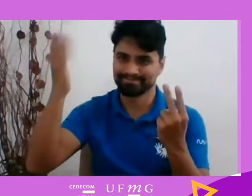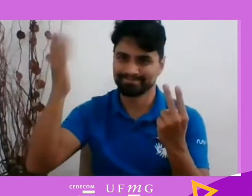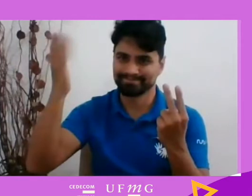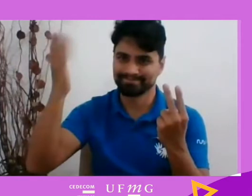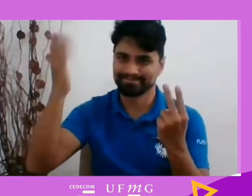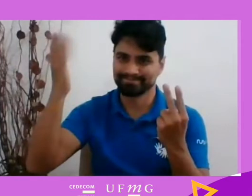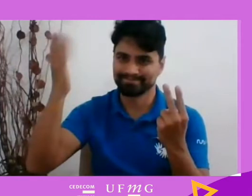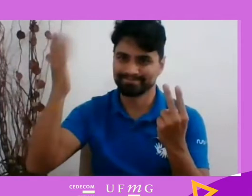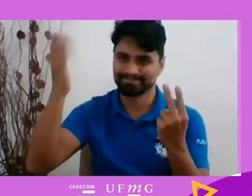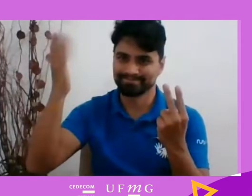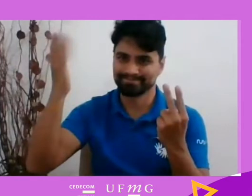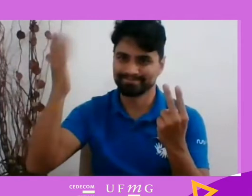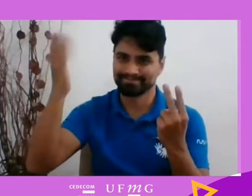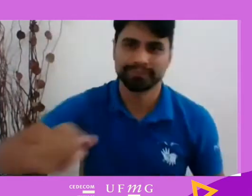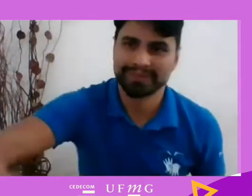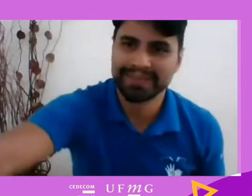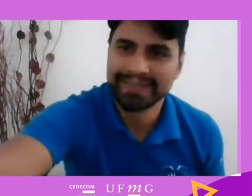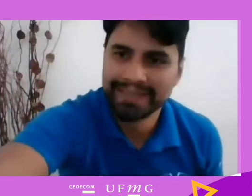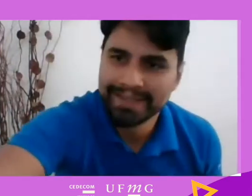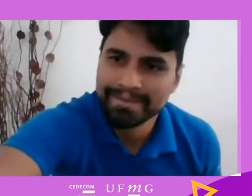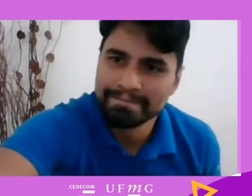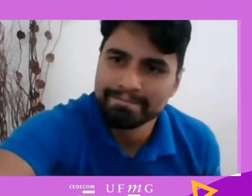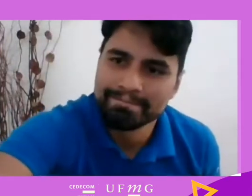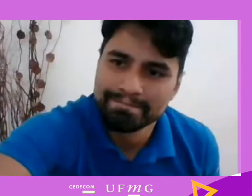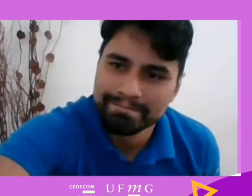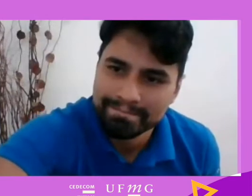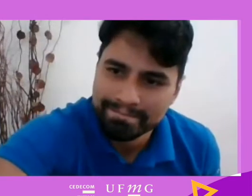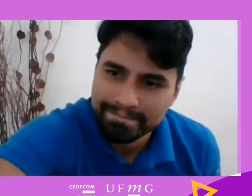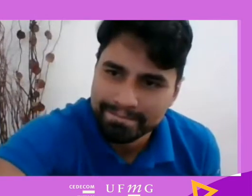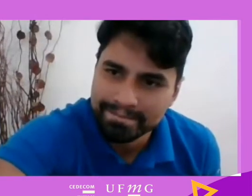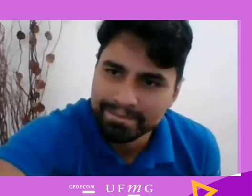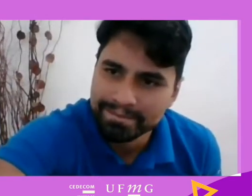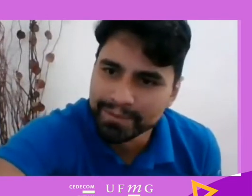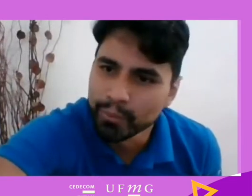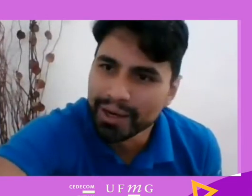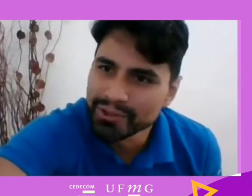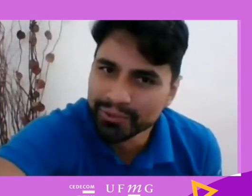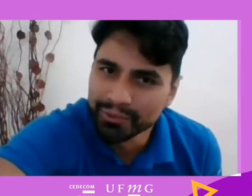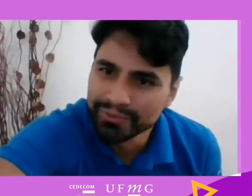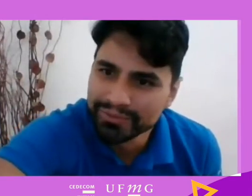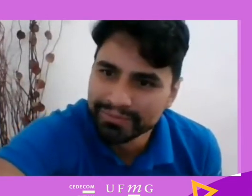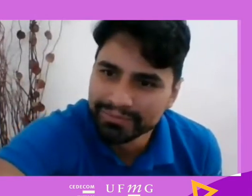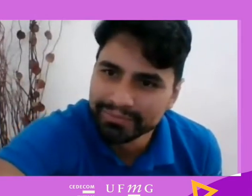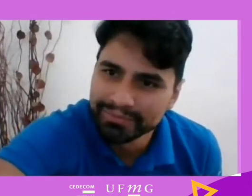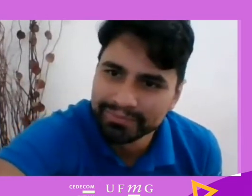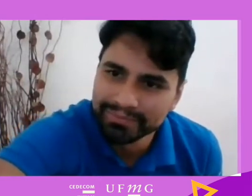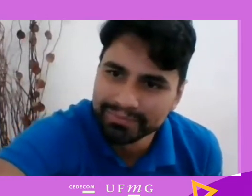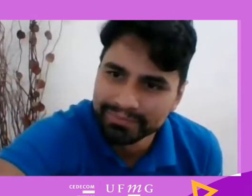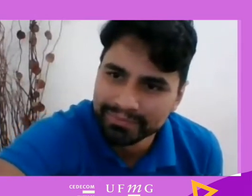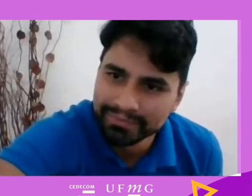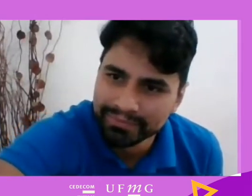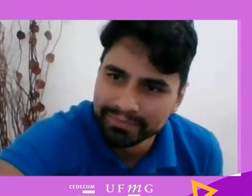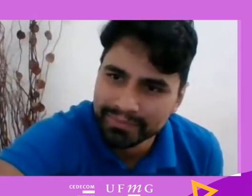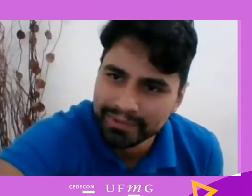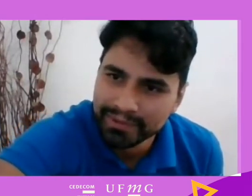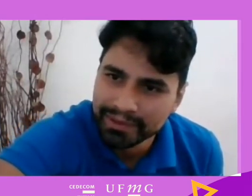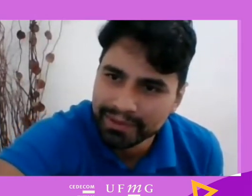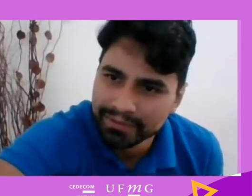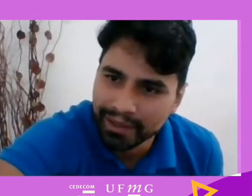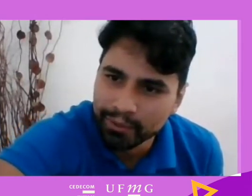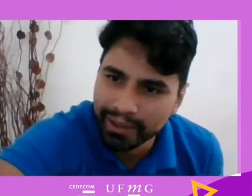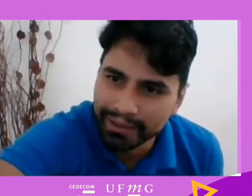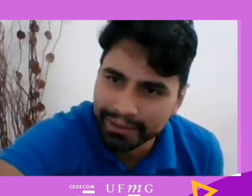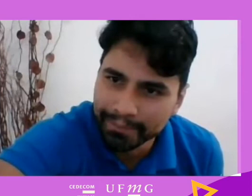pesquisa, a gente faz o seguinte, a gente, por exemplo, acompanhando a coisa do Covid, nós estamos acompanhando desde as hashtags primeiras